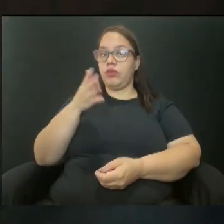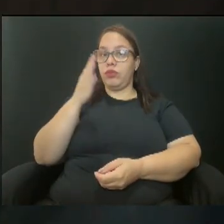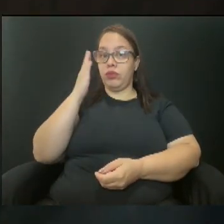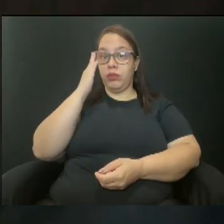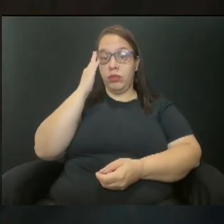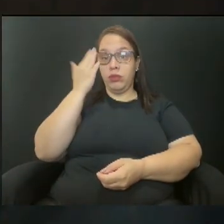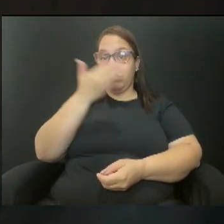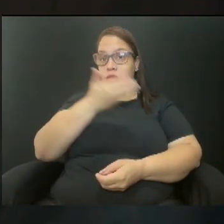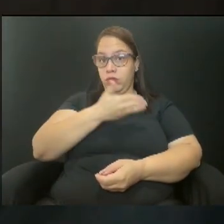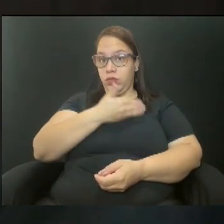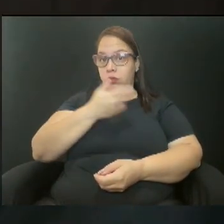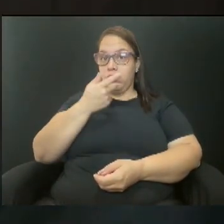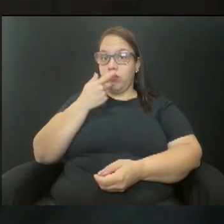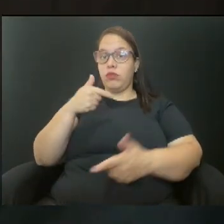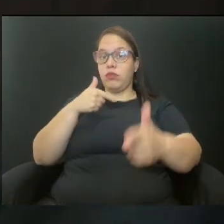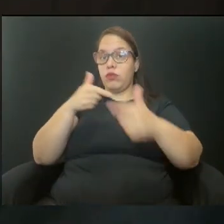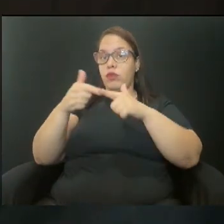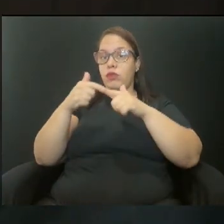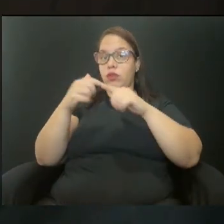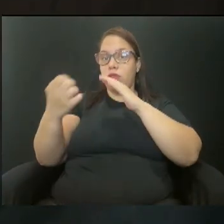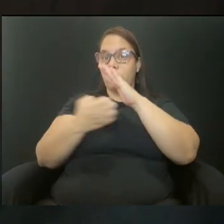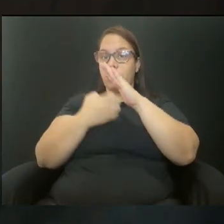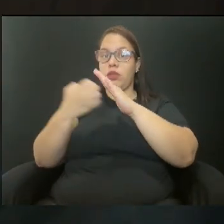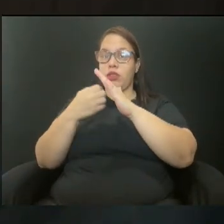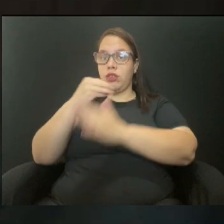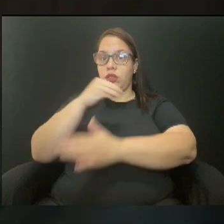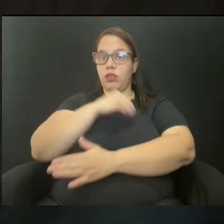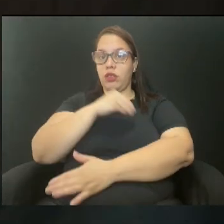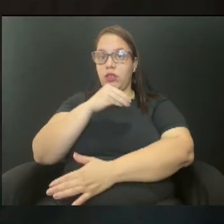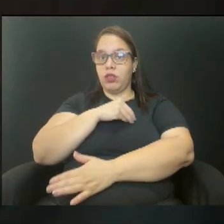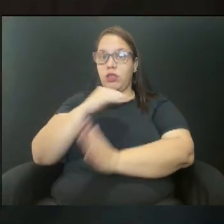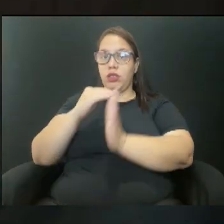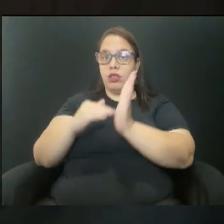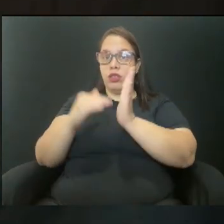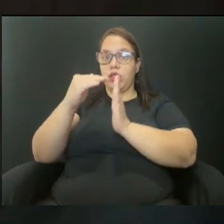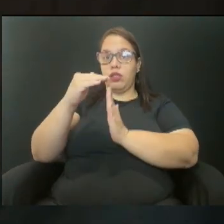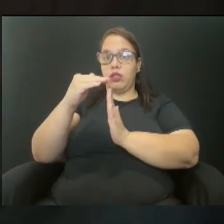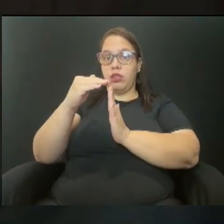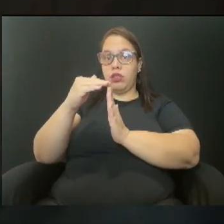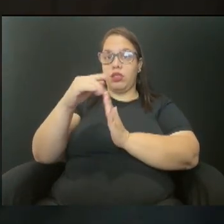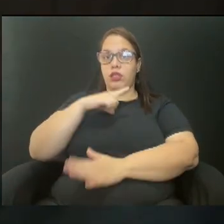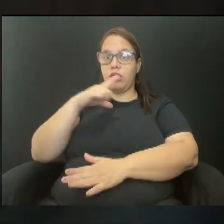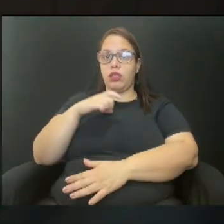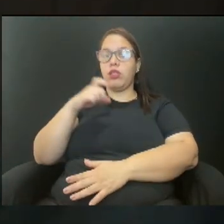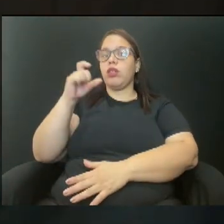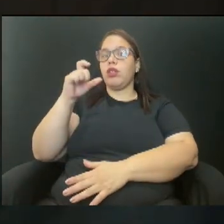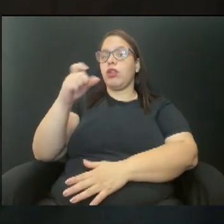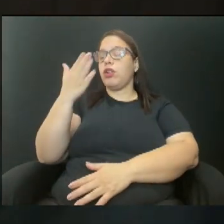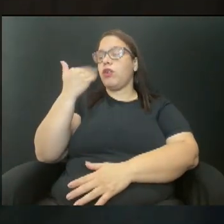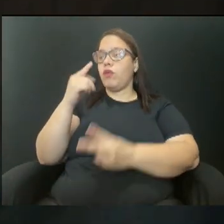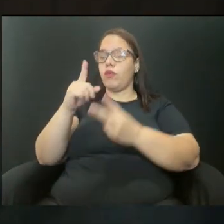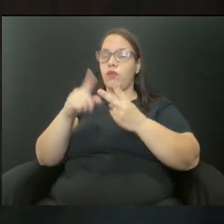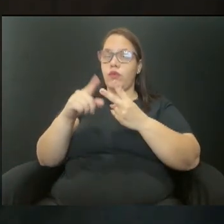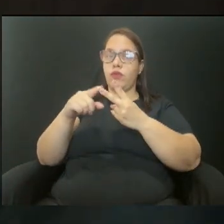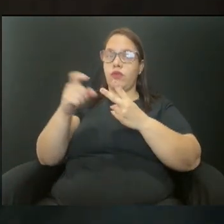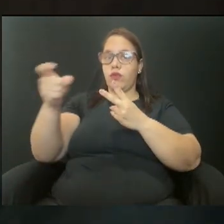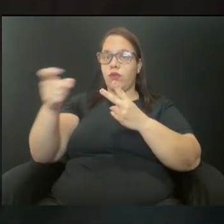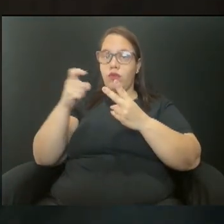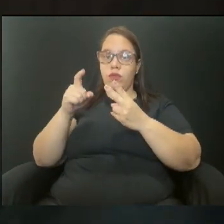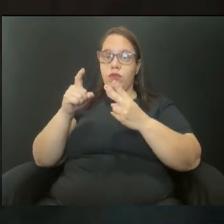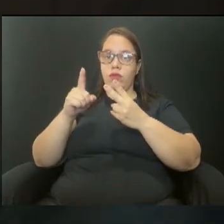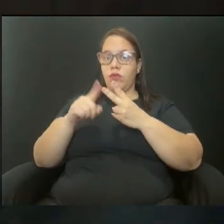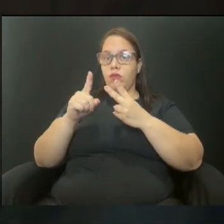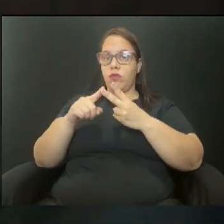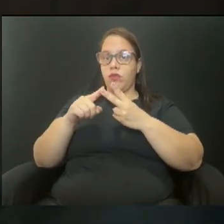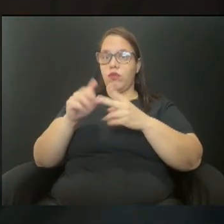eu trabalho numa empresa que o salário até não é tão alto, mas eu tenho vale alimentação de X, eu tenho auxílio farmácia